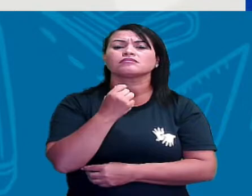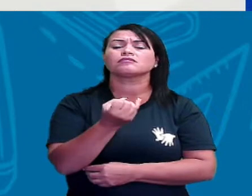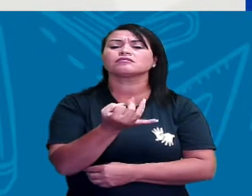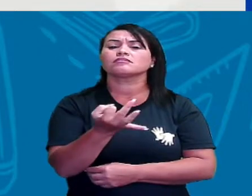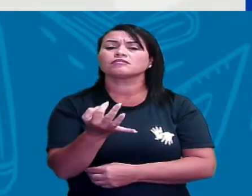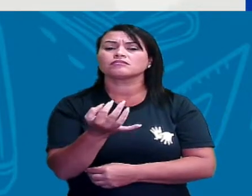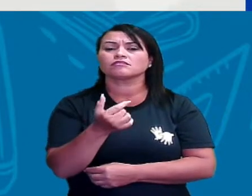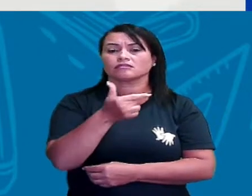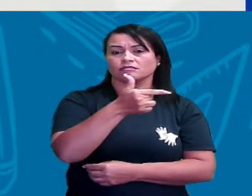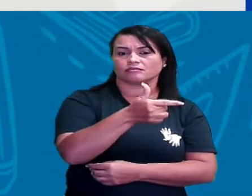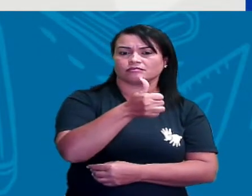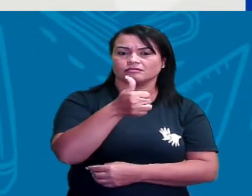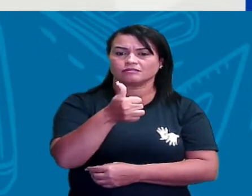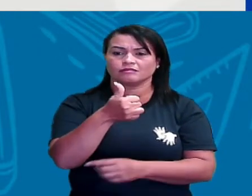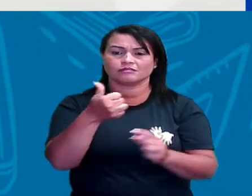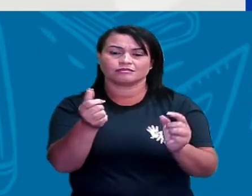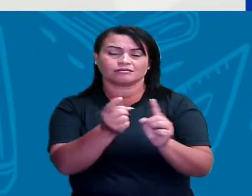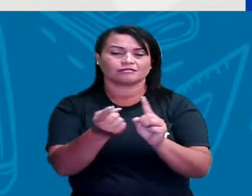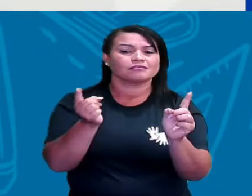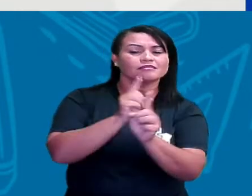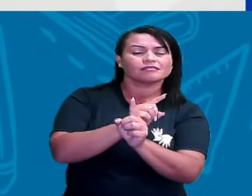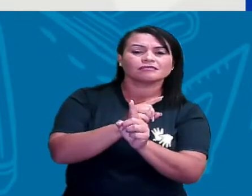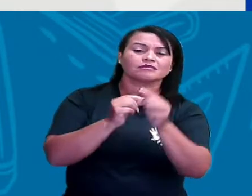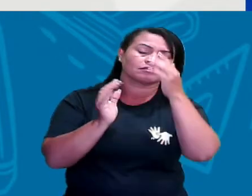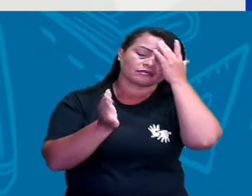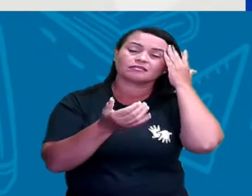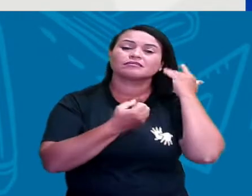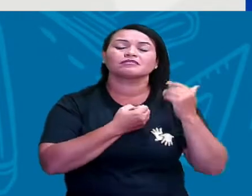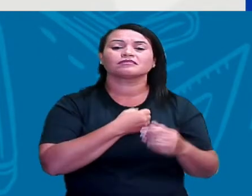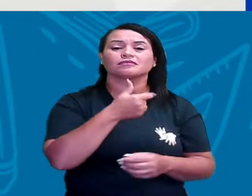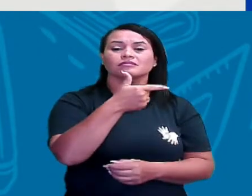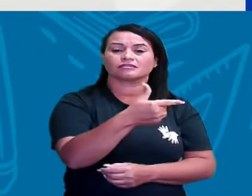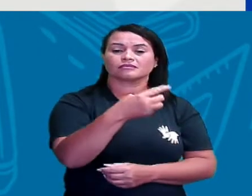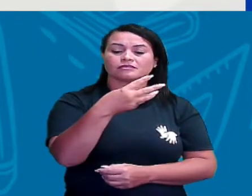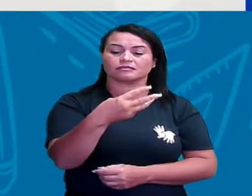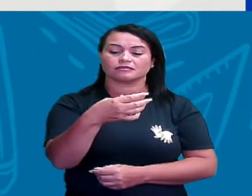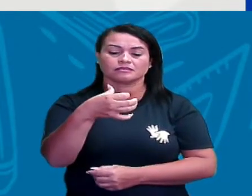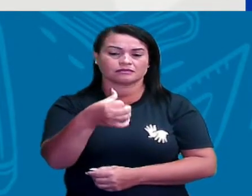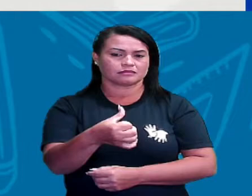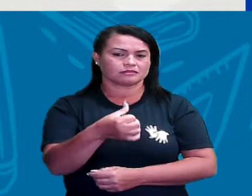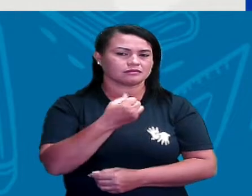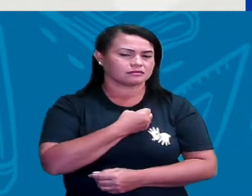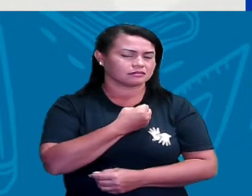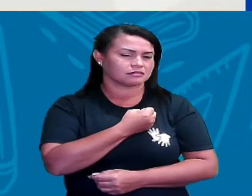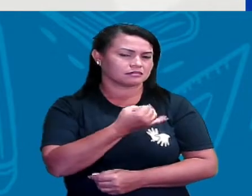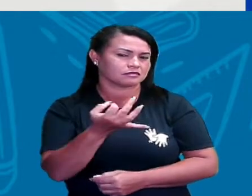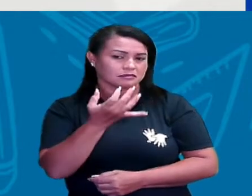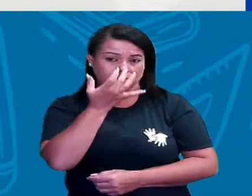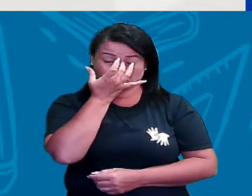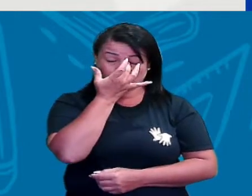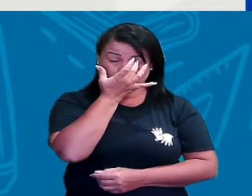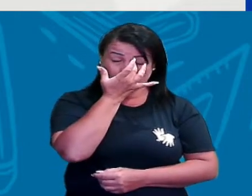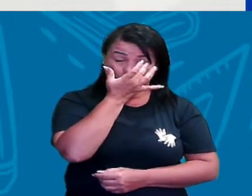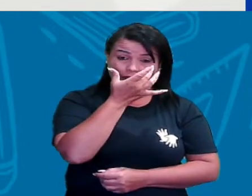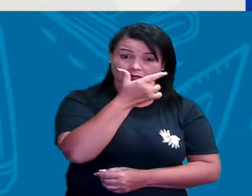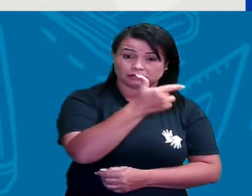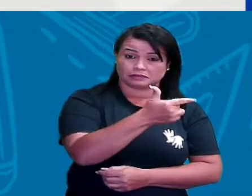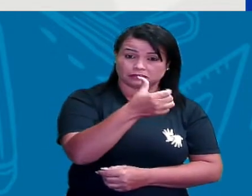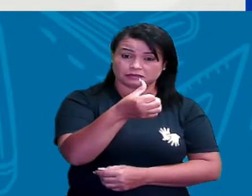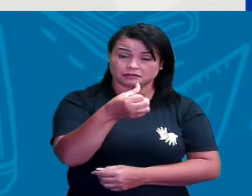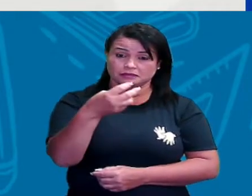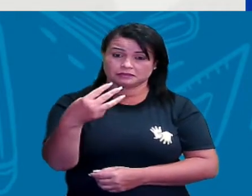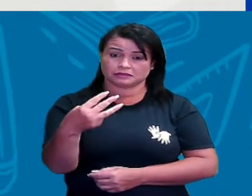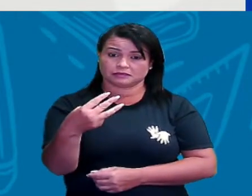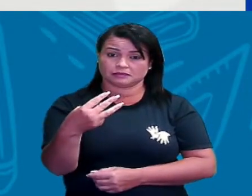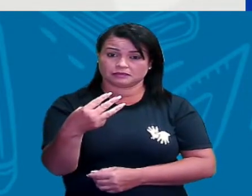número 21. Já para o número 236, os seguintes números: 326,